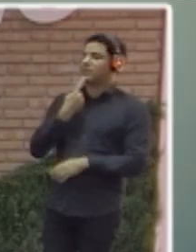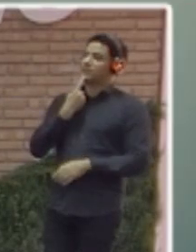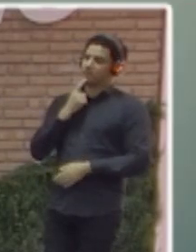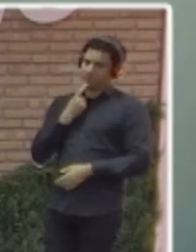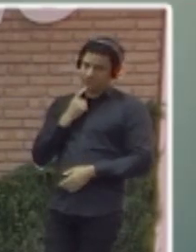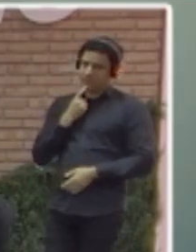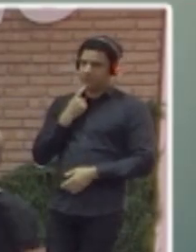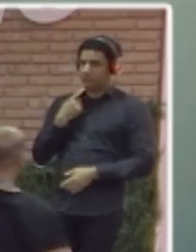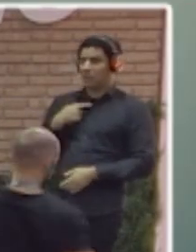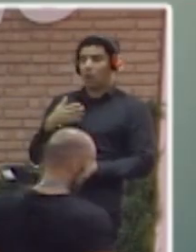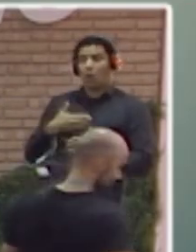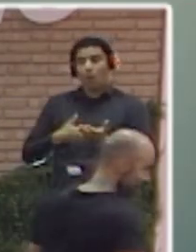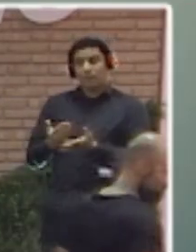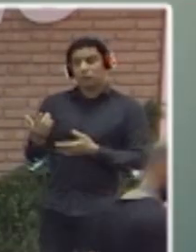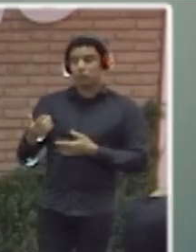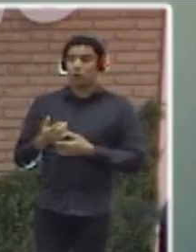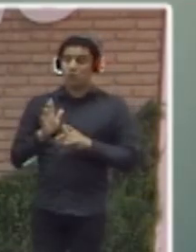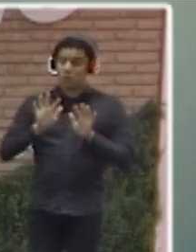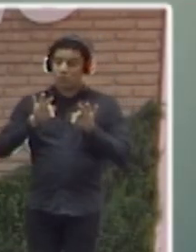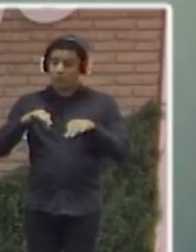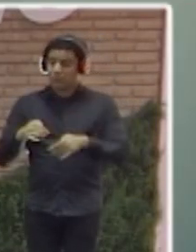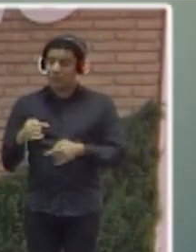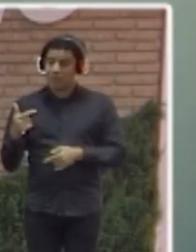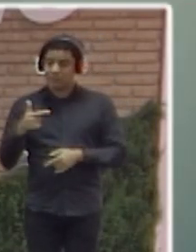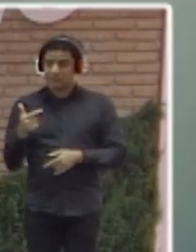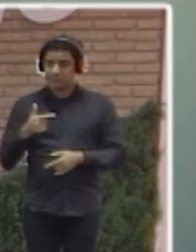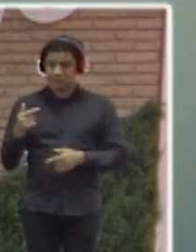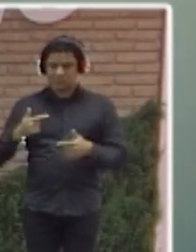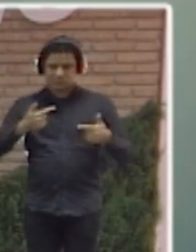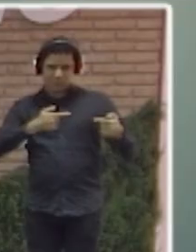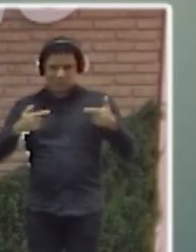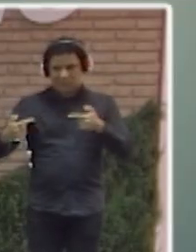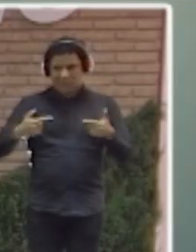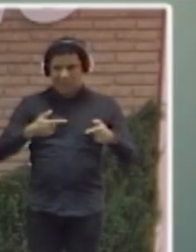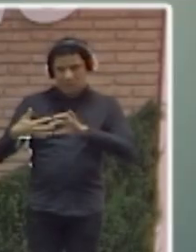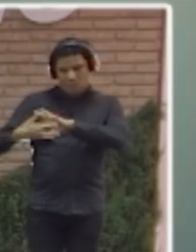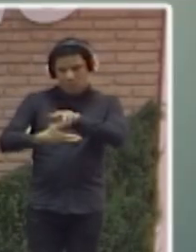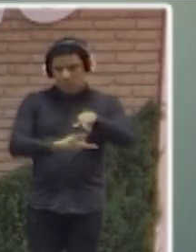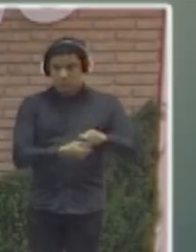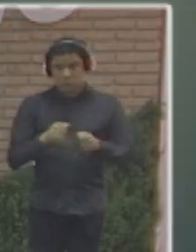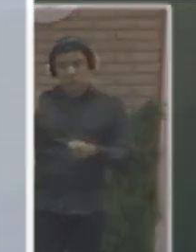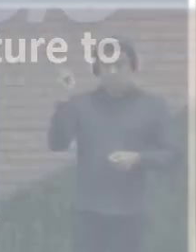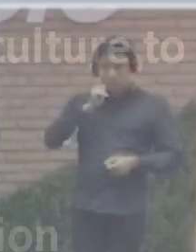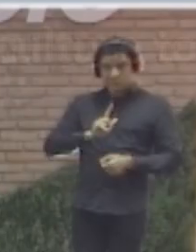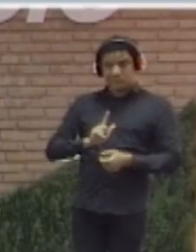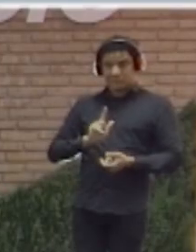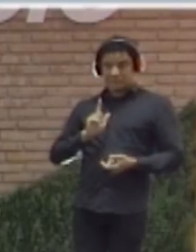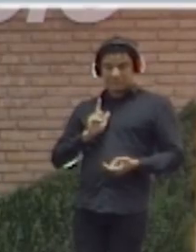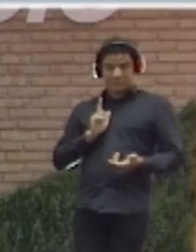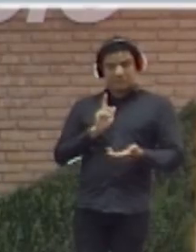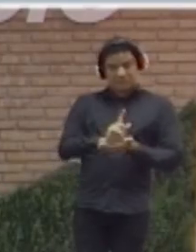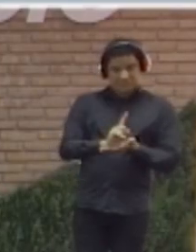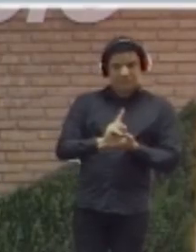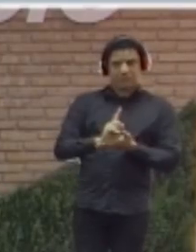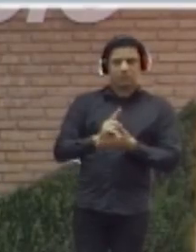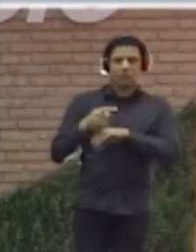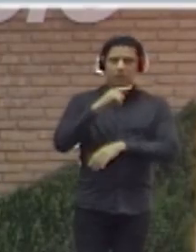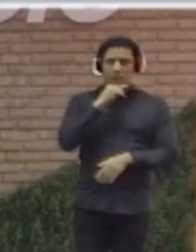no final da Segunda Guerra Mundial, onde nós finalmente pudemos derrotar a Rússia.